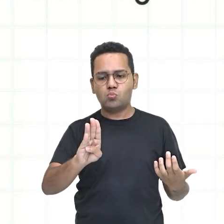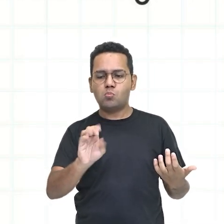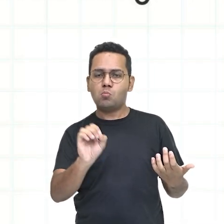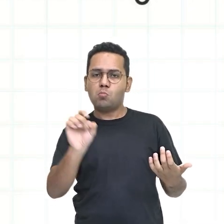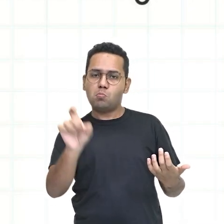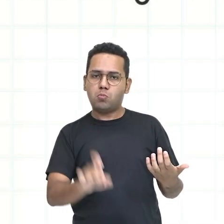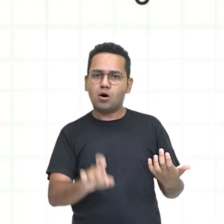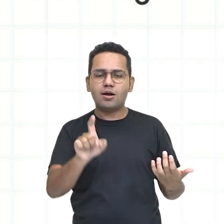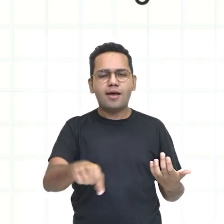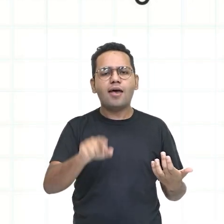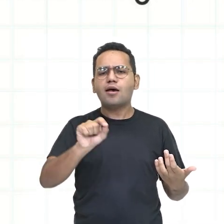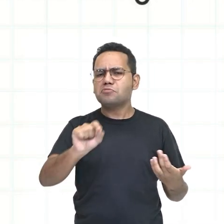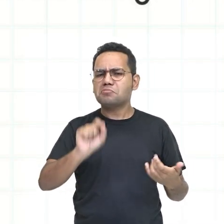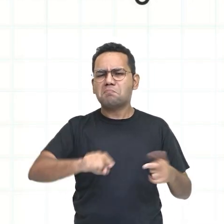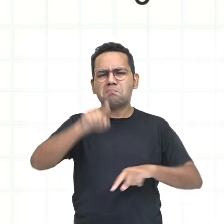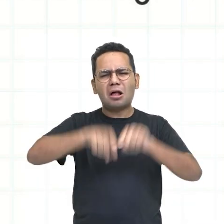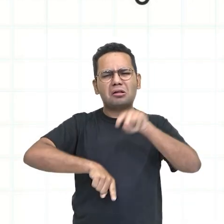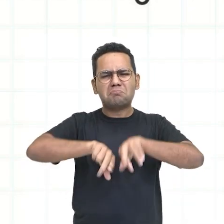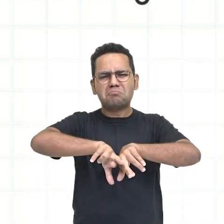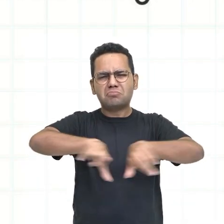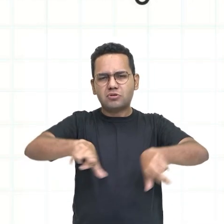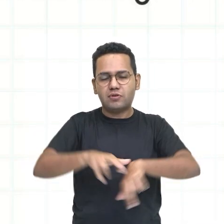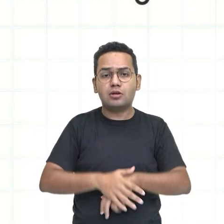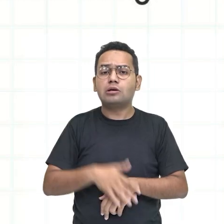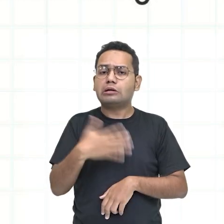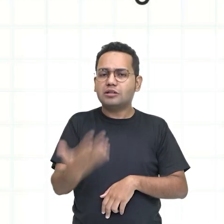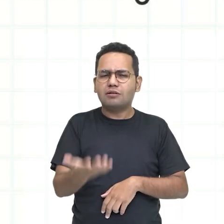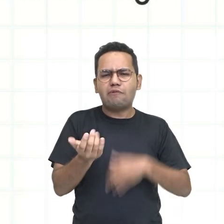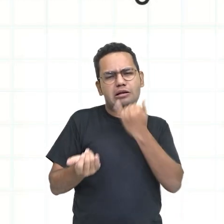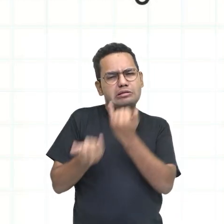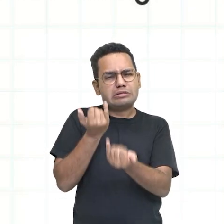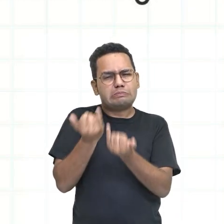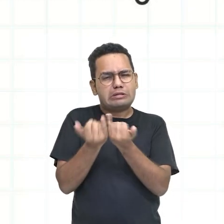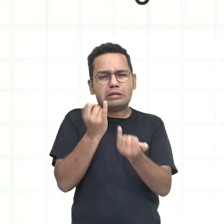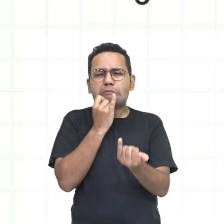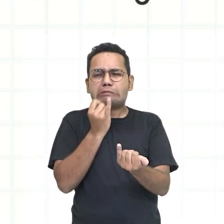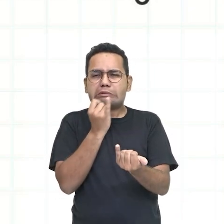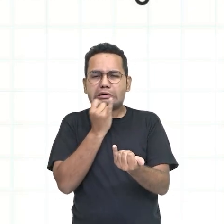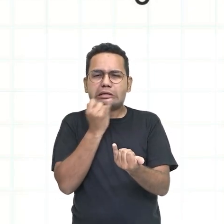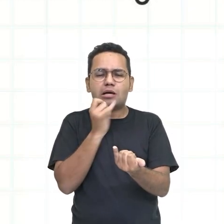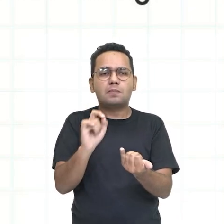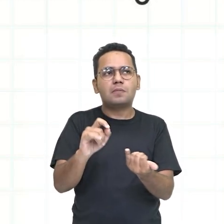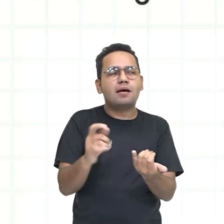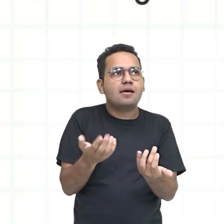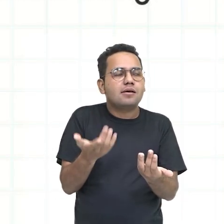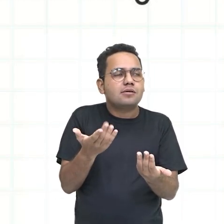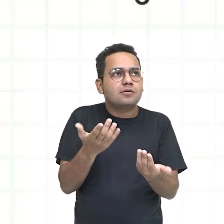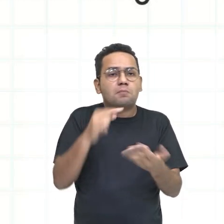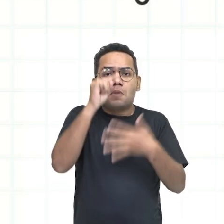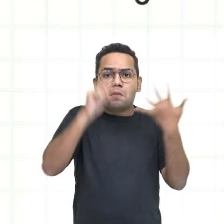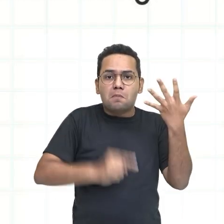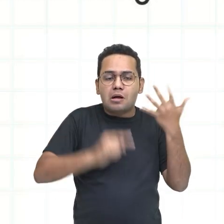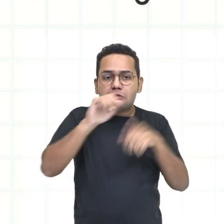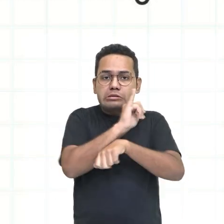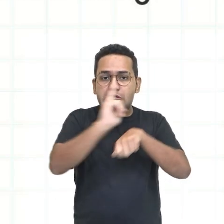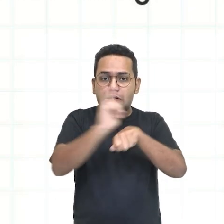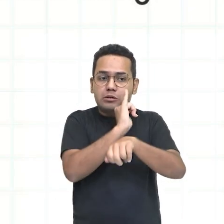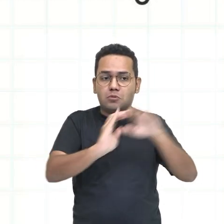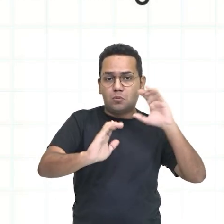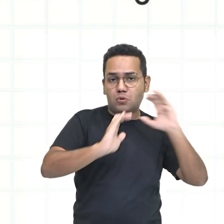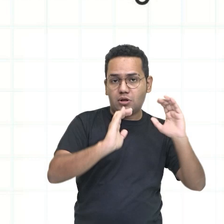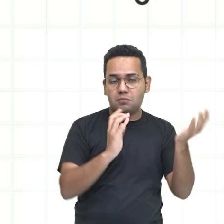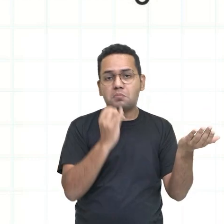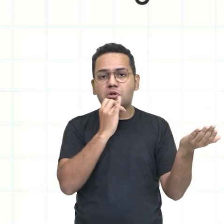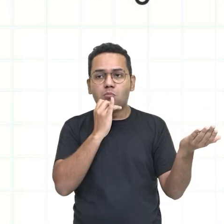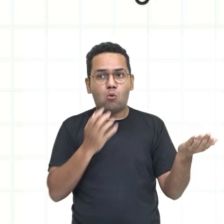fazendo uma analogia das formas que eu tenho de me comunicar com uma caixa de ferramentas. Quer dizer, agora eu vou falar somente